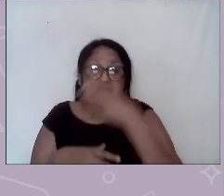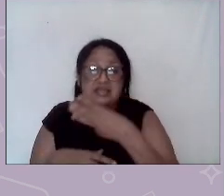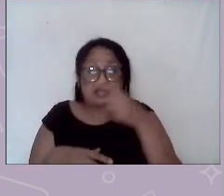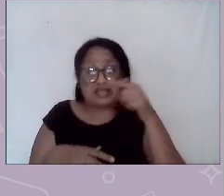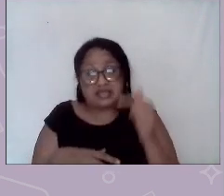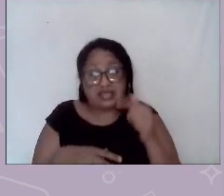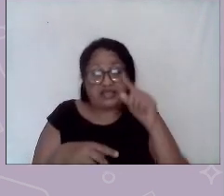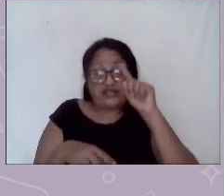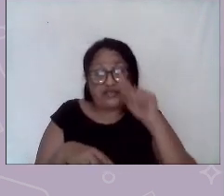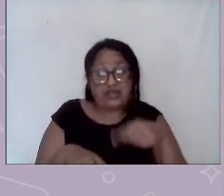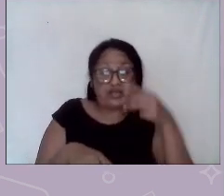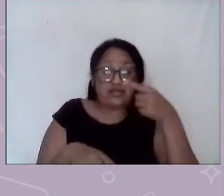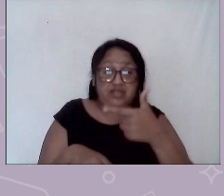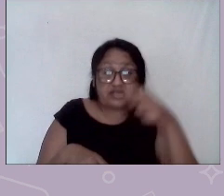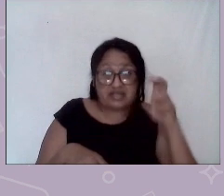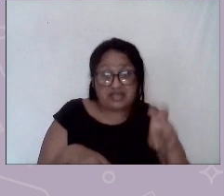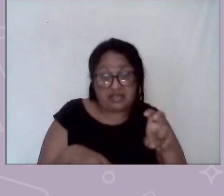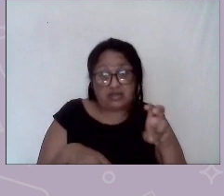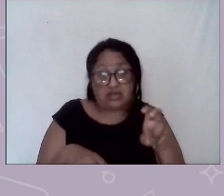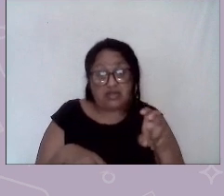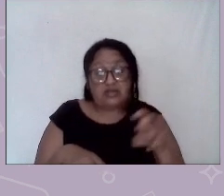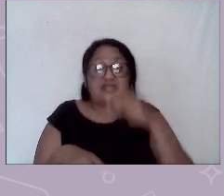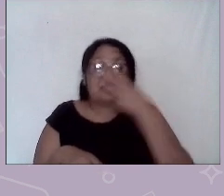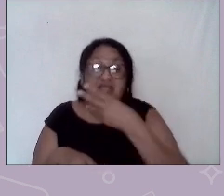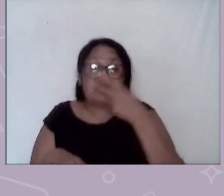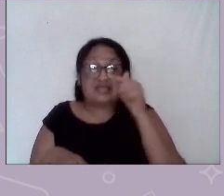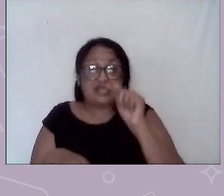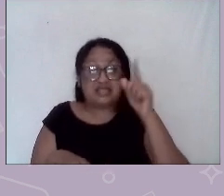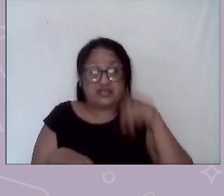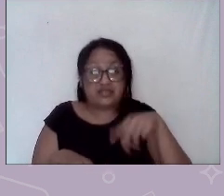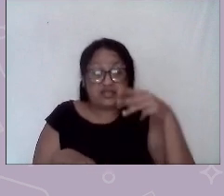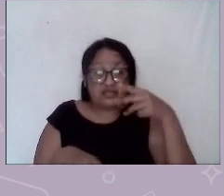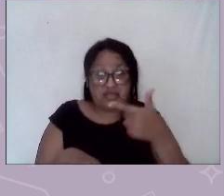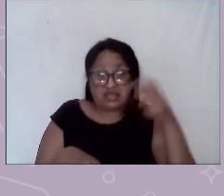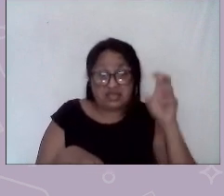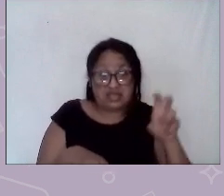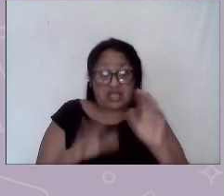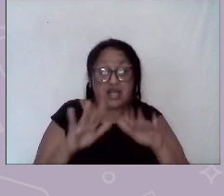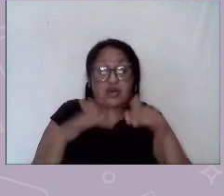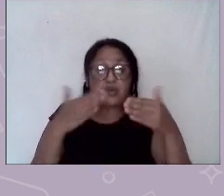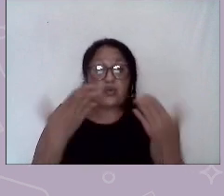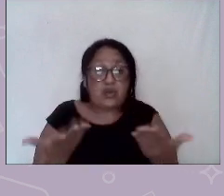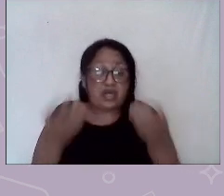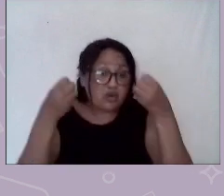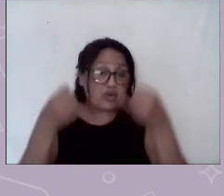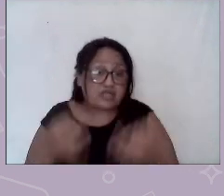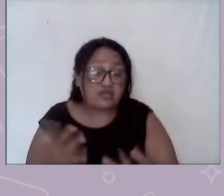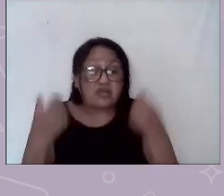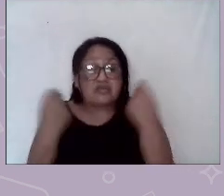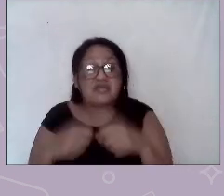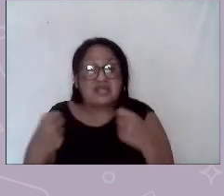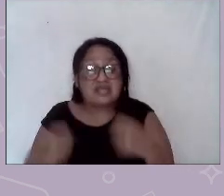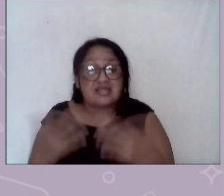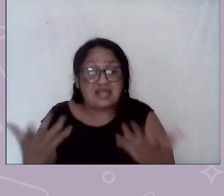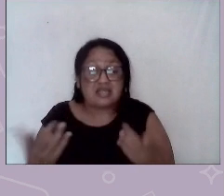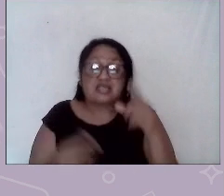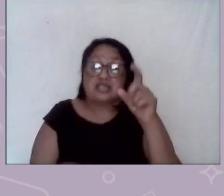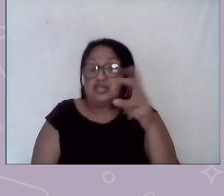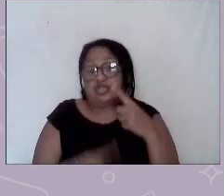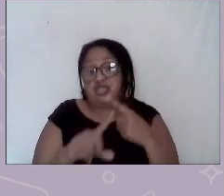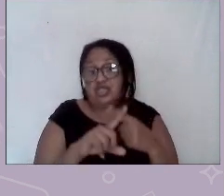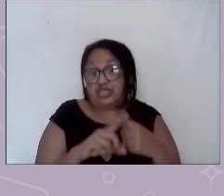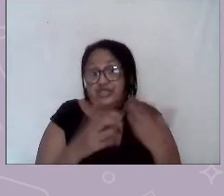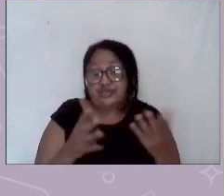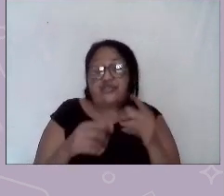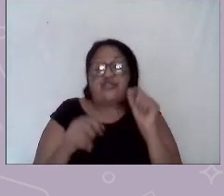,25 então para 37,25 quanto eu vou precisar de hidroxido de sódio? x fazendo esses